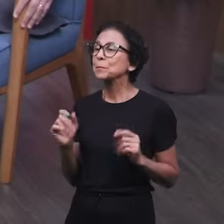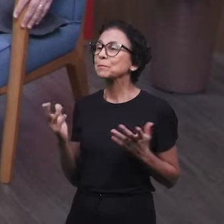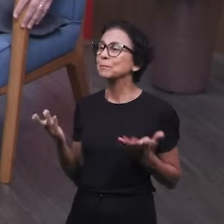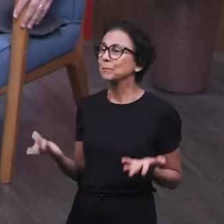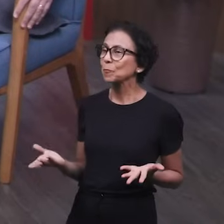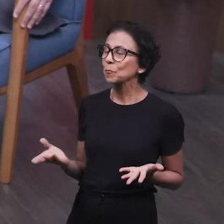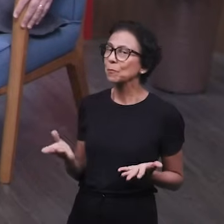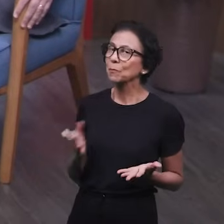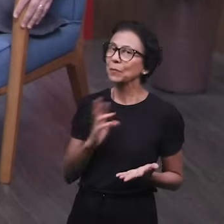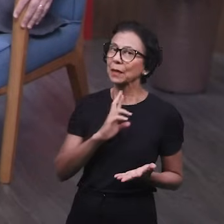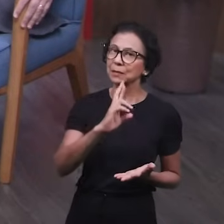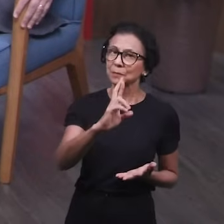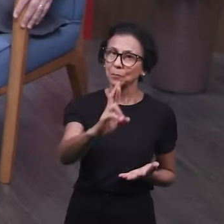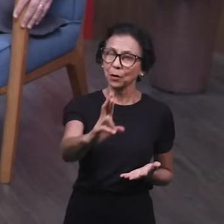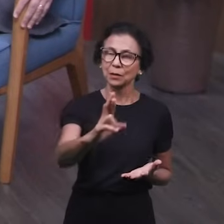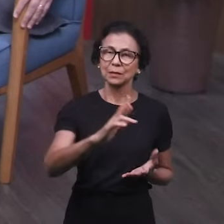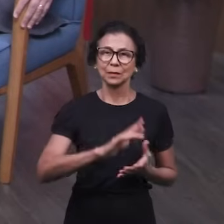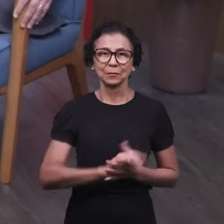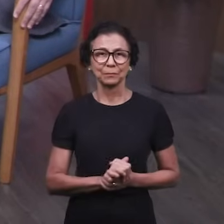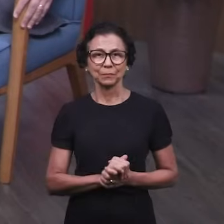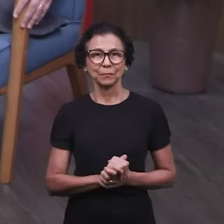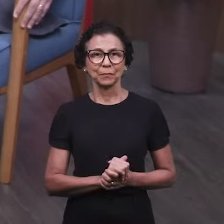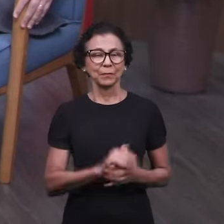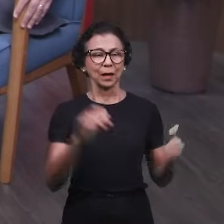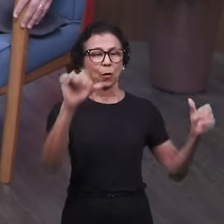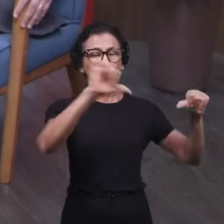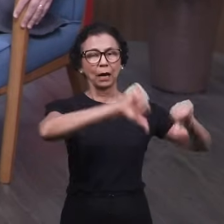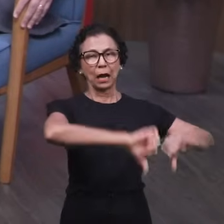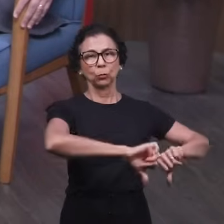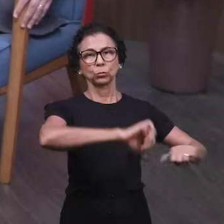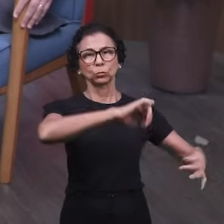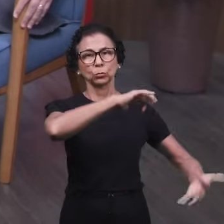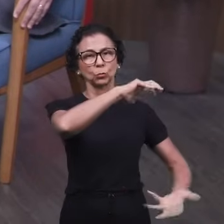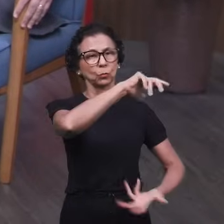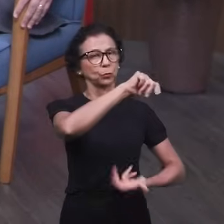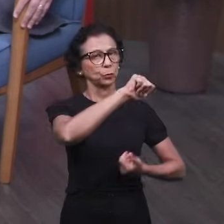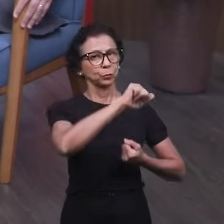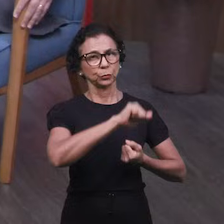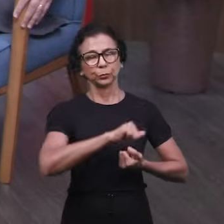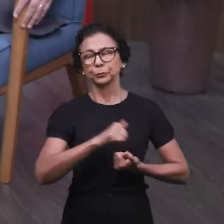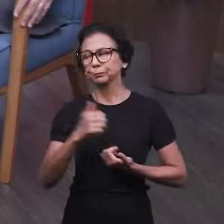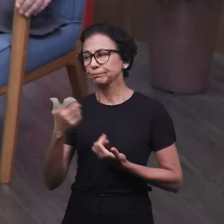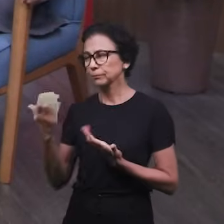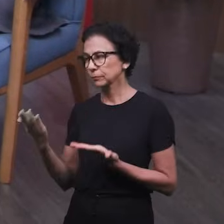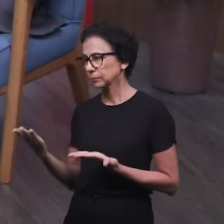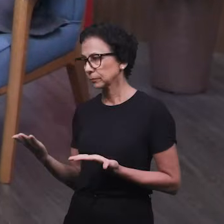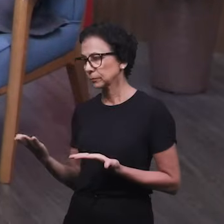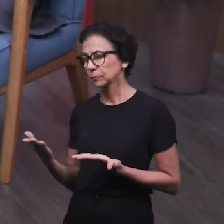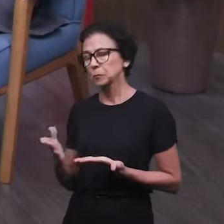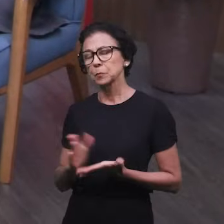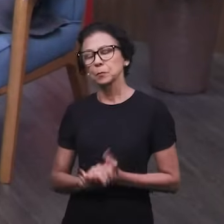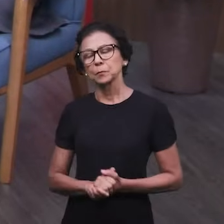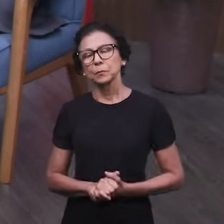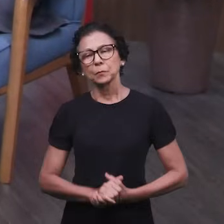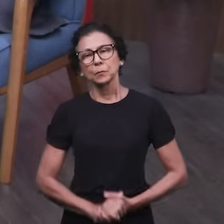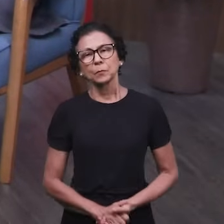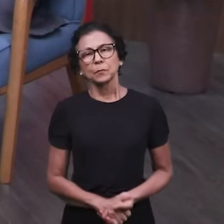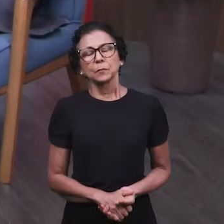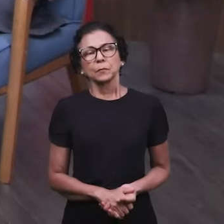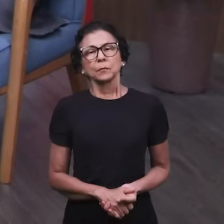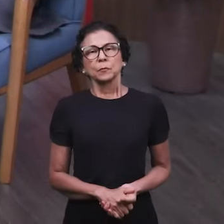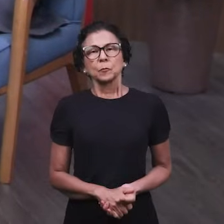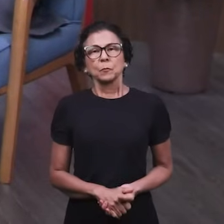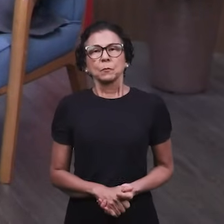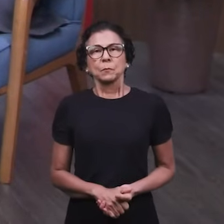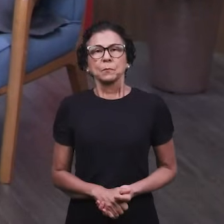guarda só uma. O mundo está sendo levado para o caos, expressão que você usou. Muito bem.